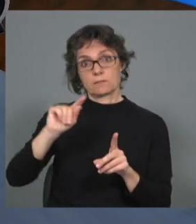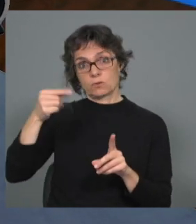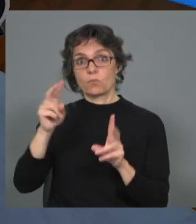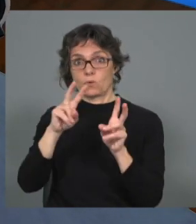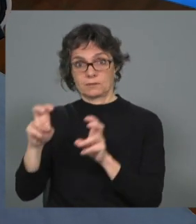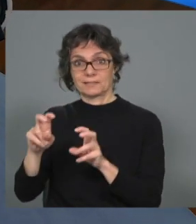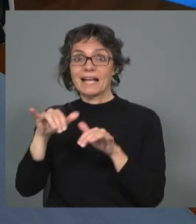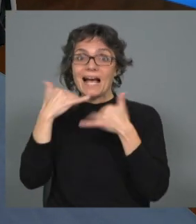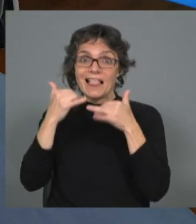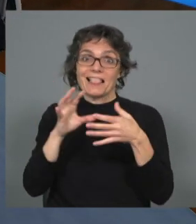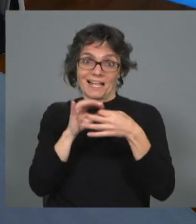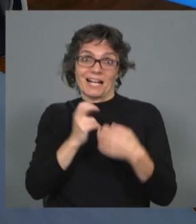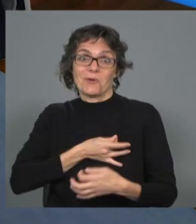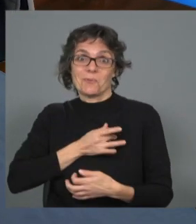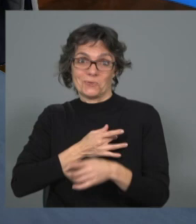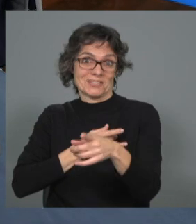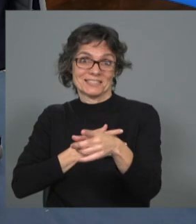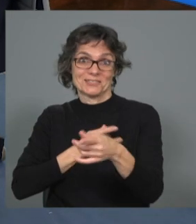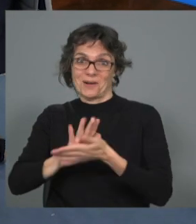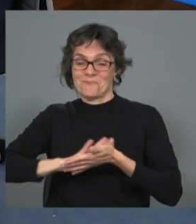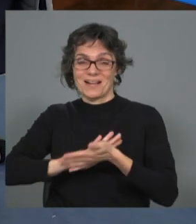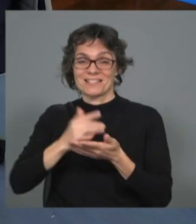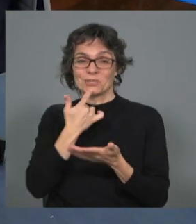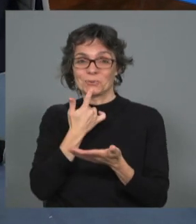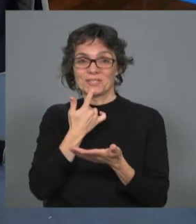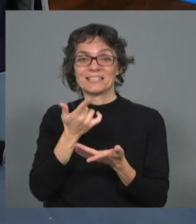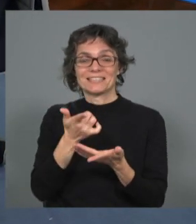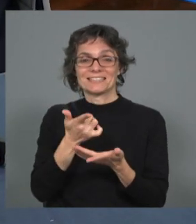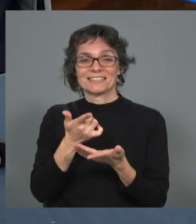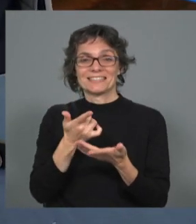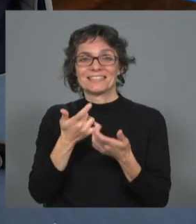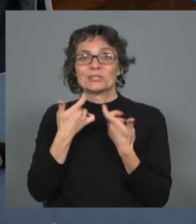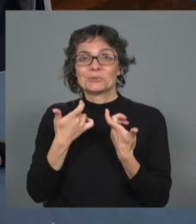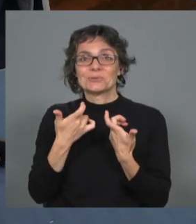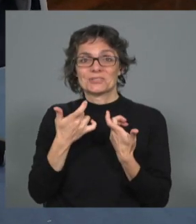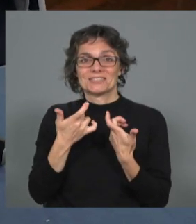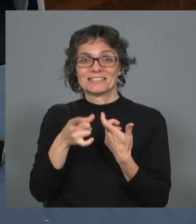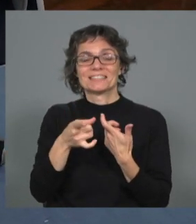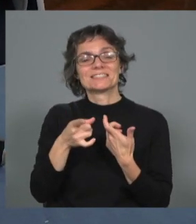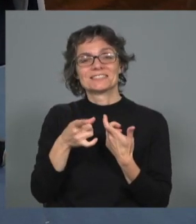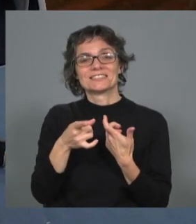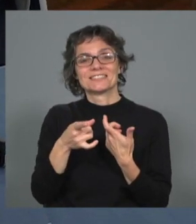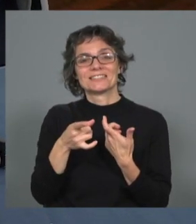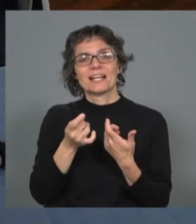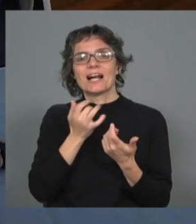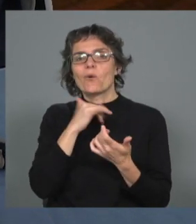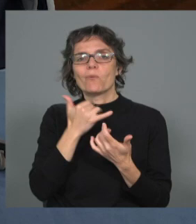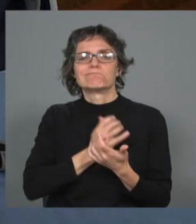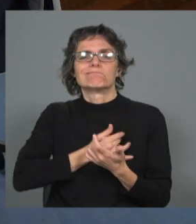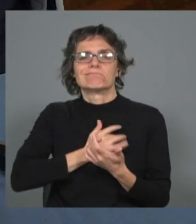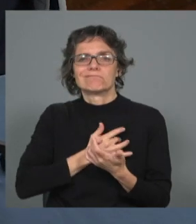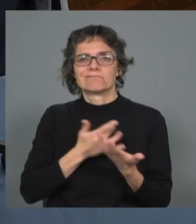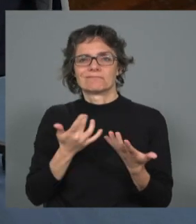alegria do amor. E é aí que está tudo, não é? Ao fim e ao cabo, a qualidade da relação que também têm e este amor que